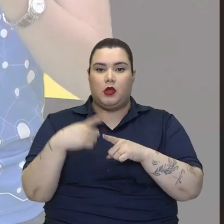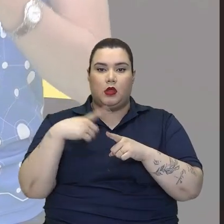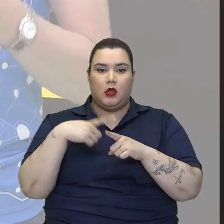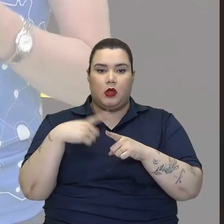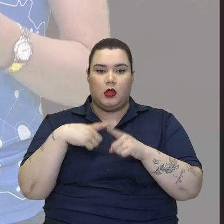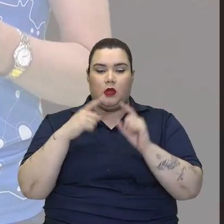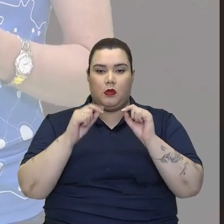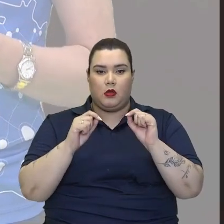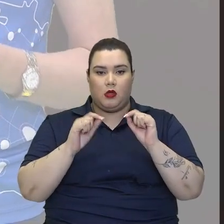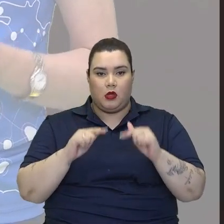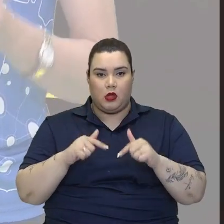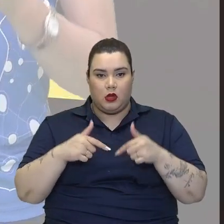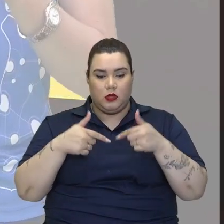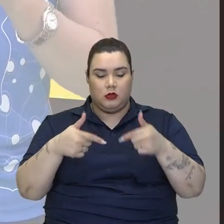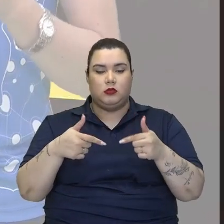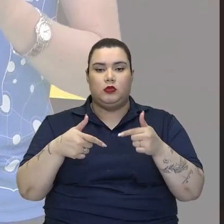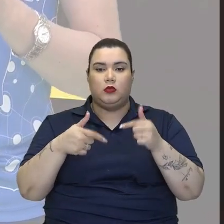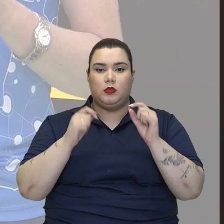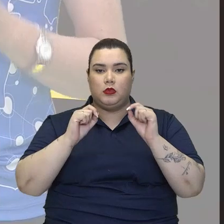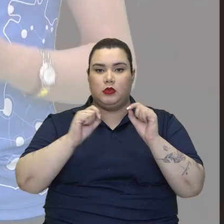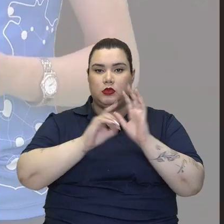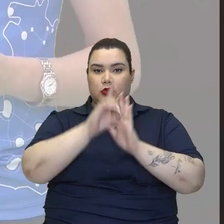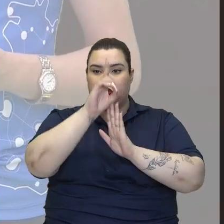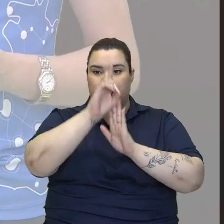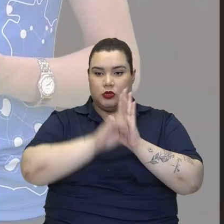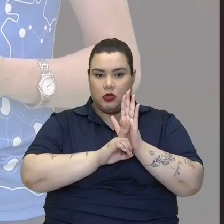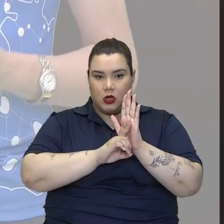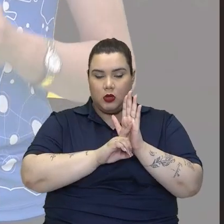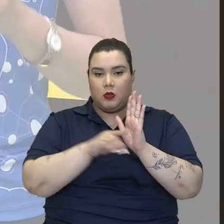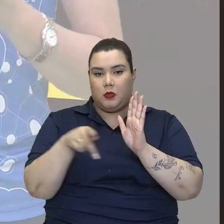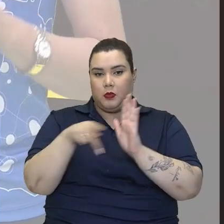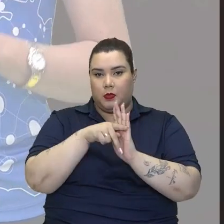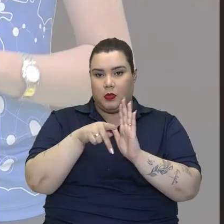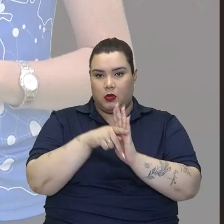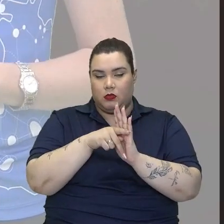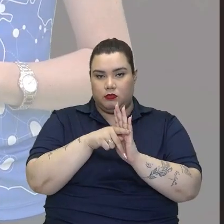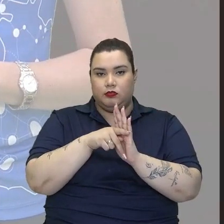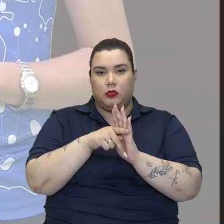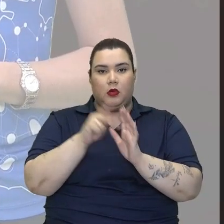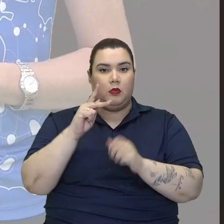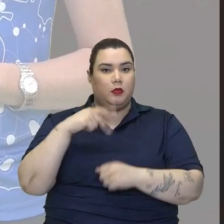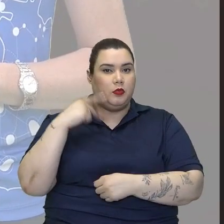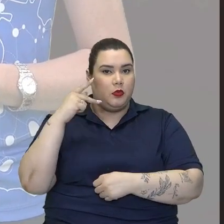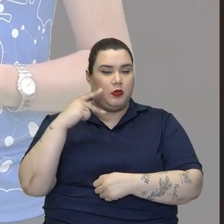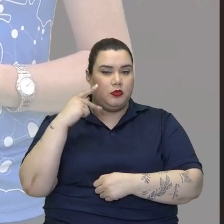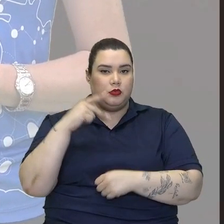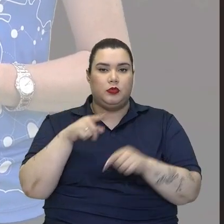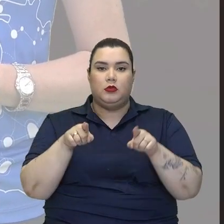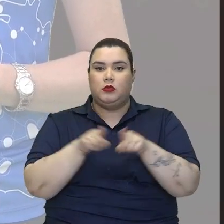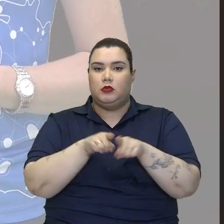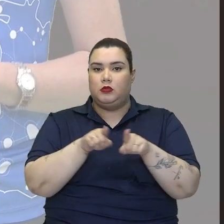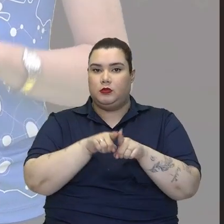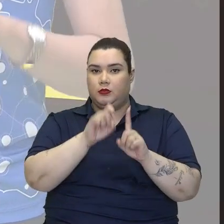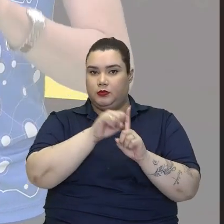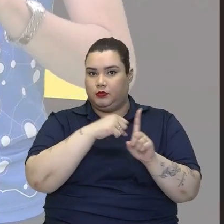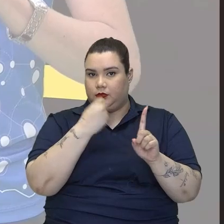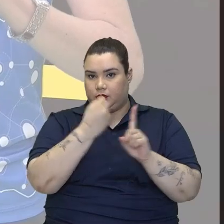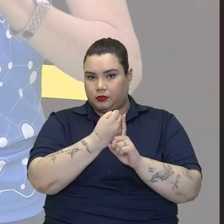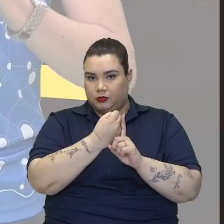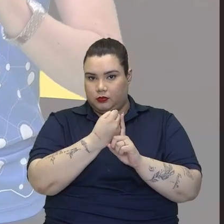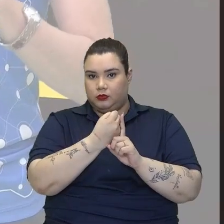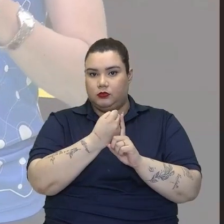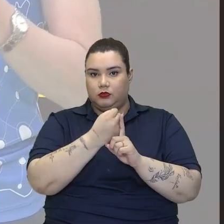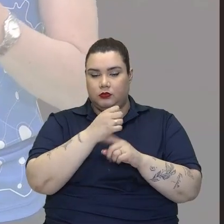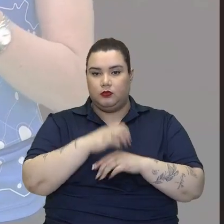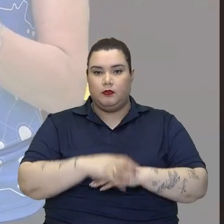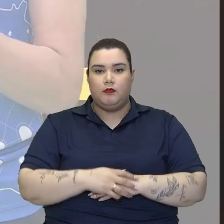exercendo plenamente um direito civil, político e social. Olhem